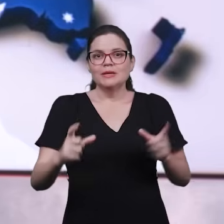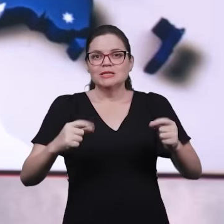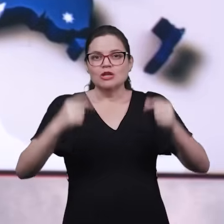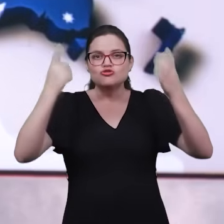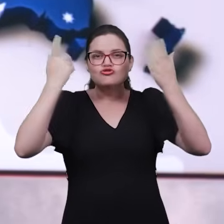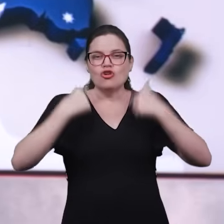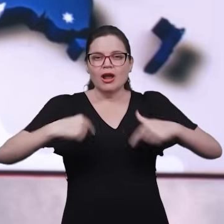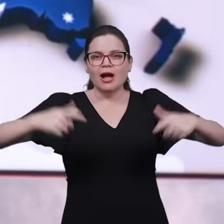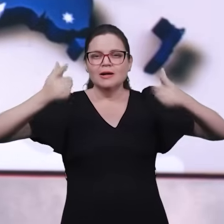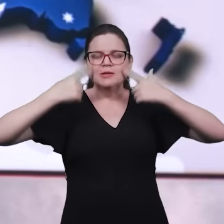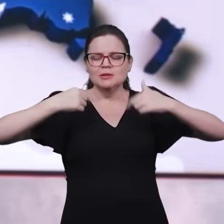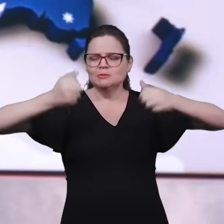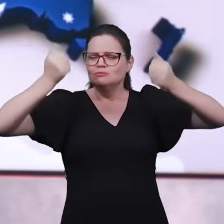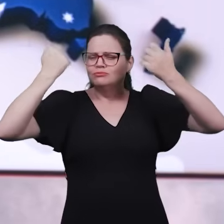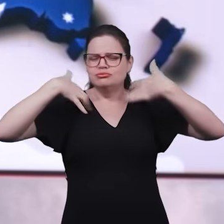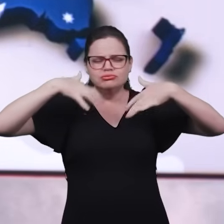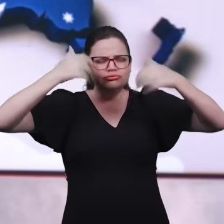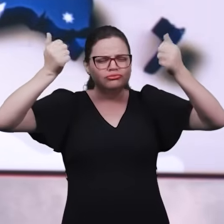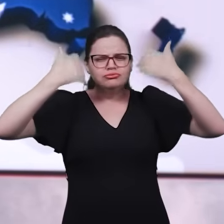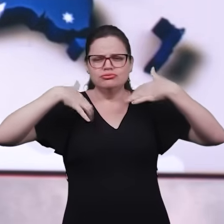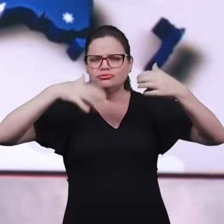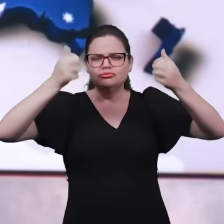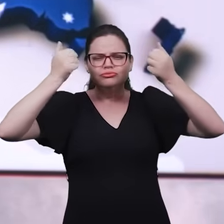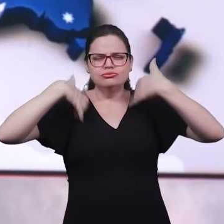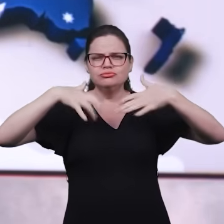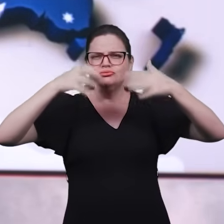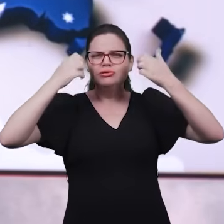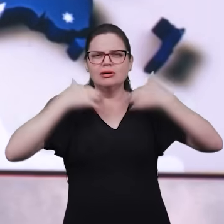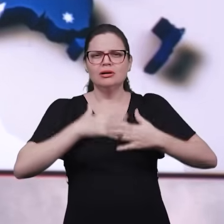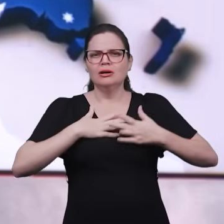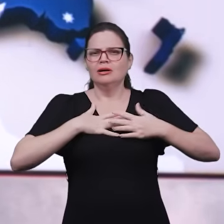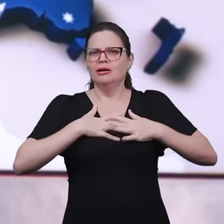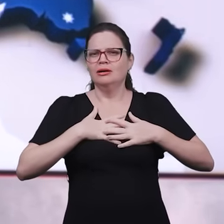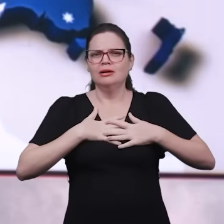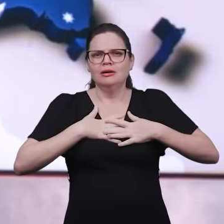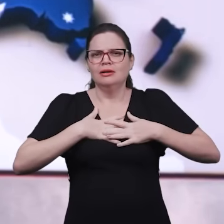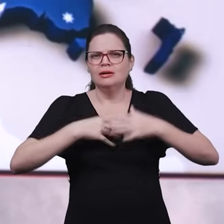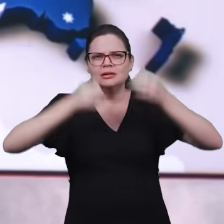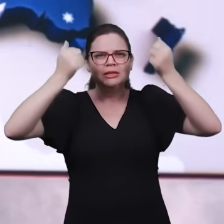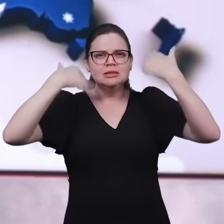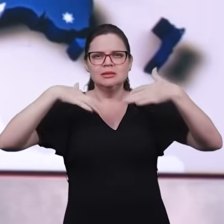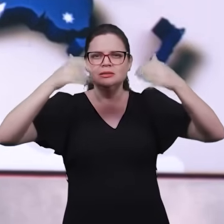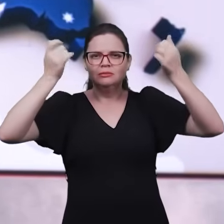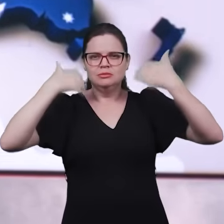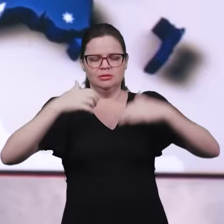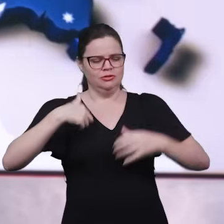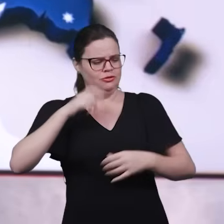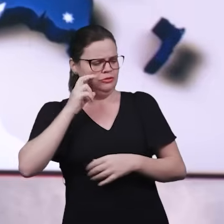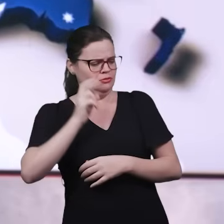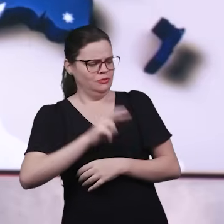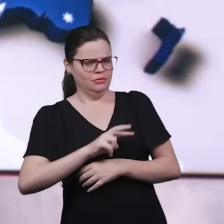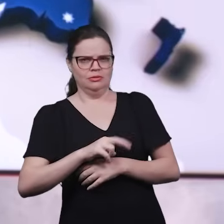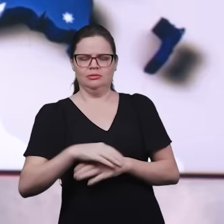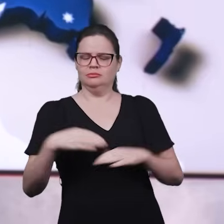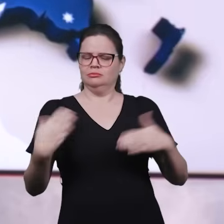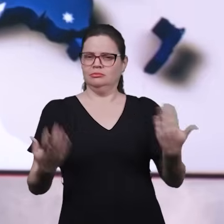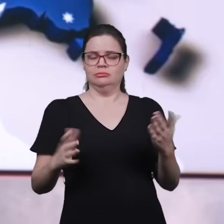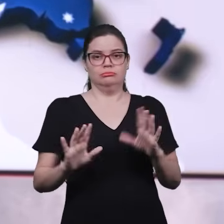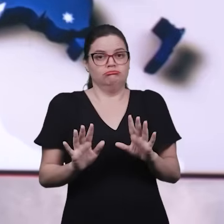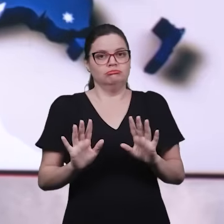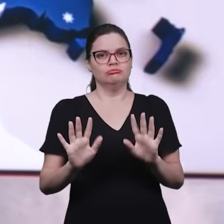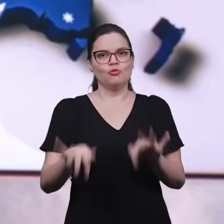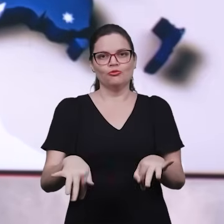né? De choro, um quebrantamento assim compulsivo, e impressionante e tal.